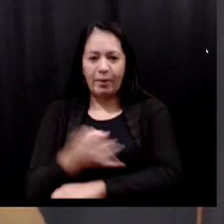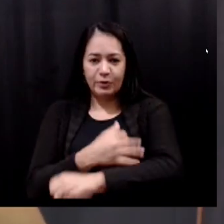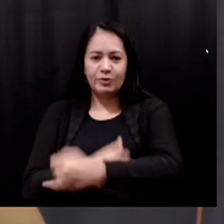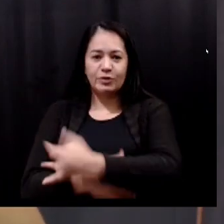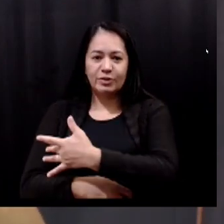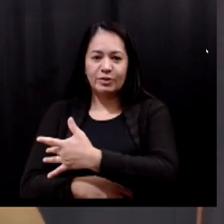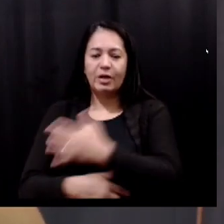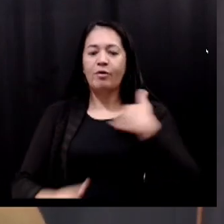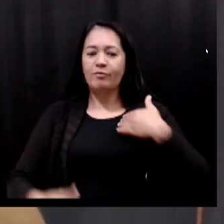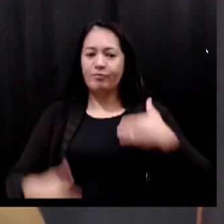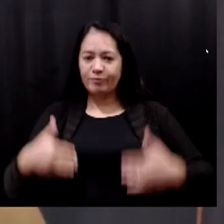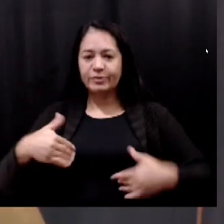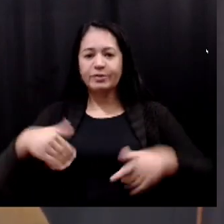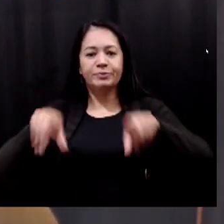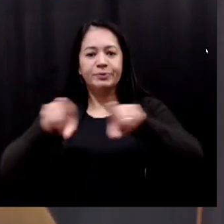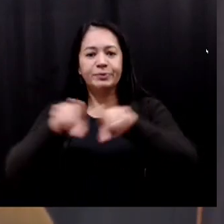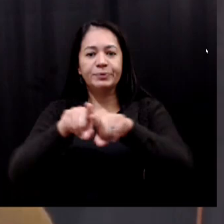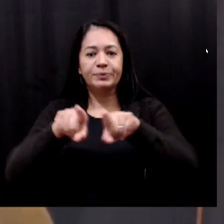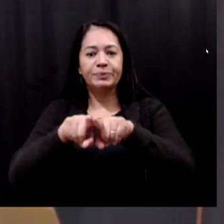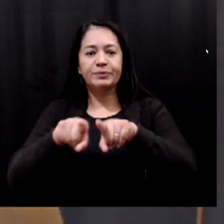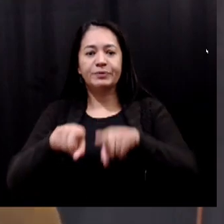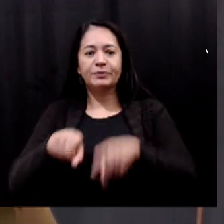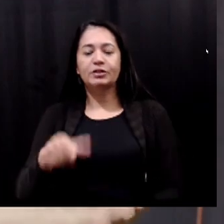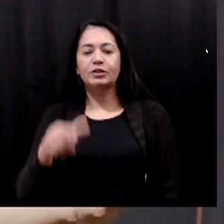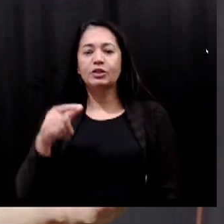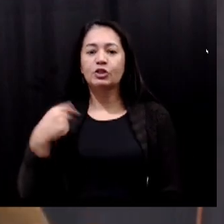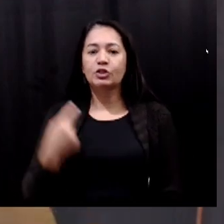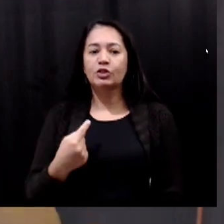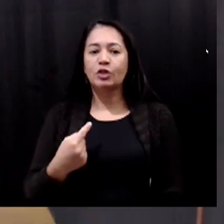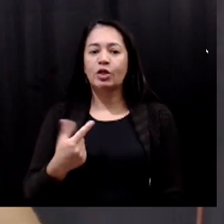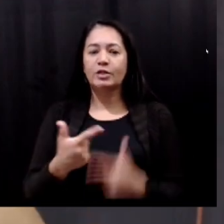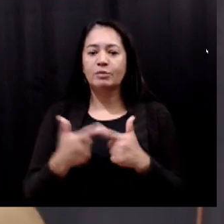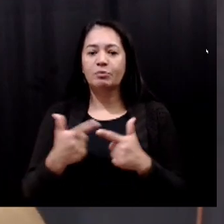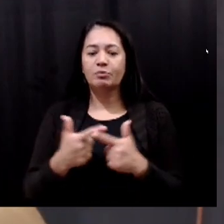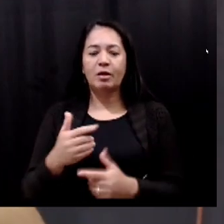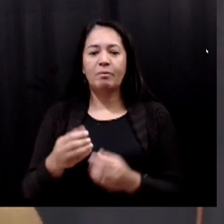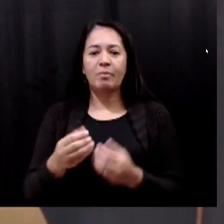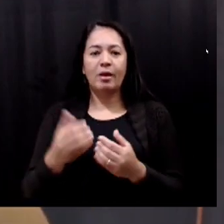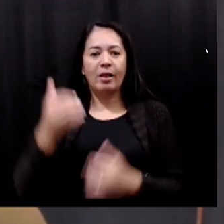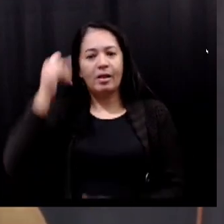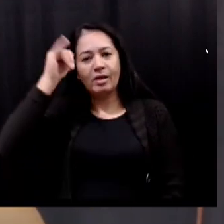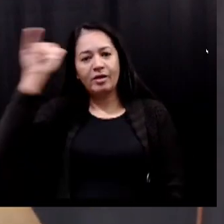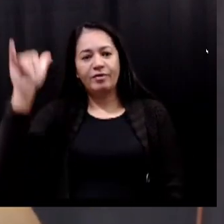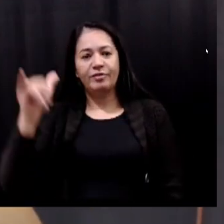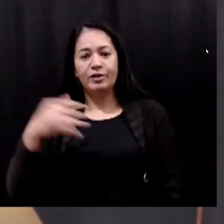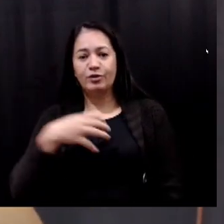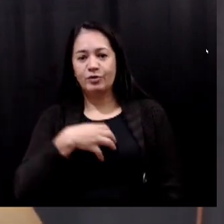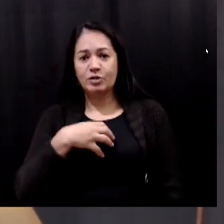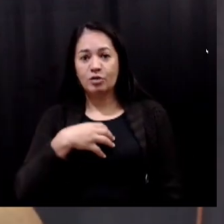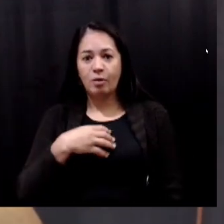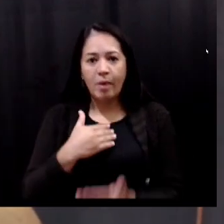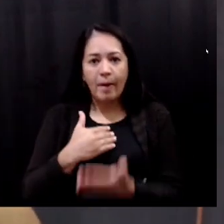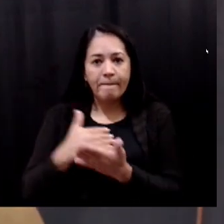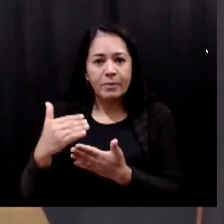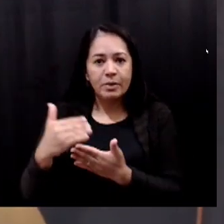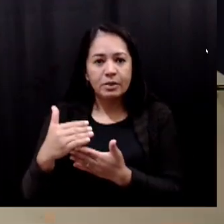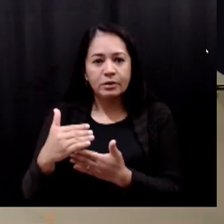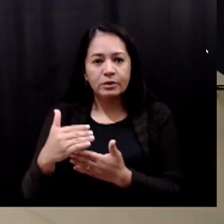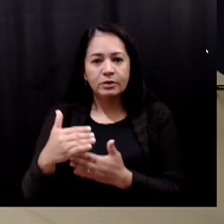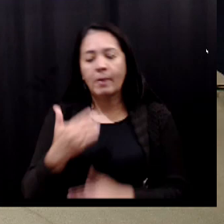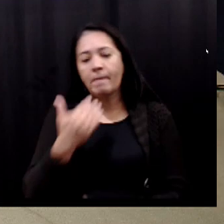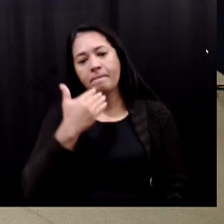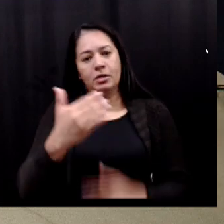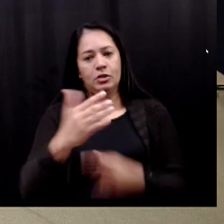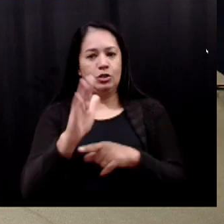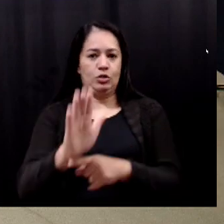né? Para que a gente não tenha esse problema. Sobre sintomas, apareceu sintomas, correr para pedir ajuda. Essa